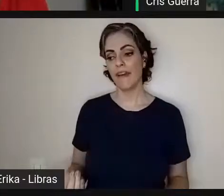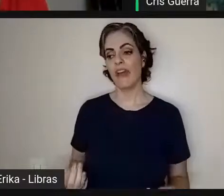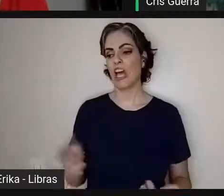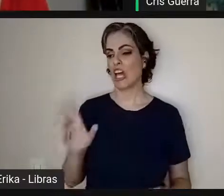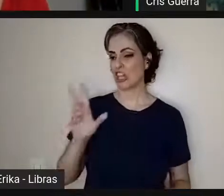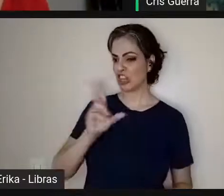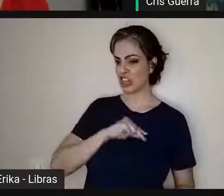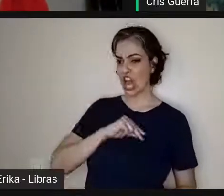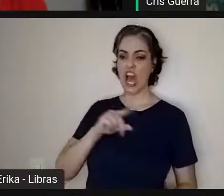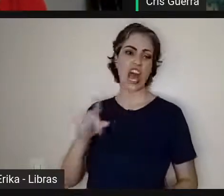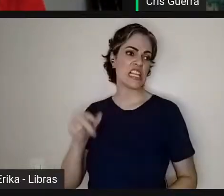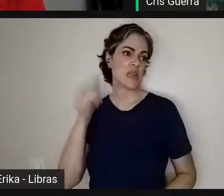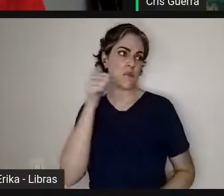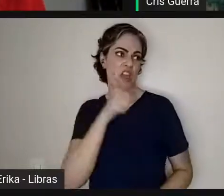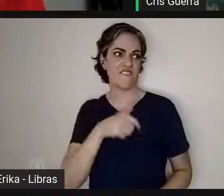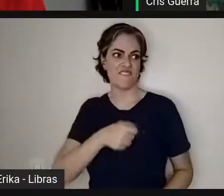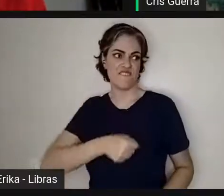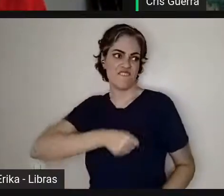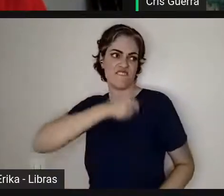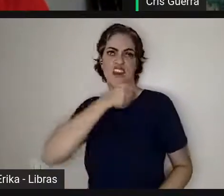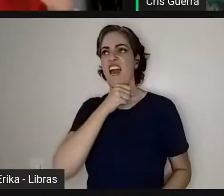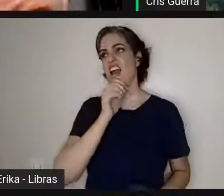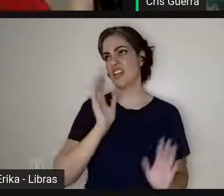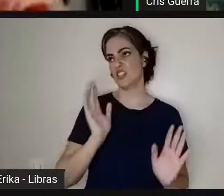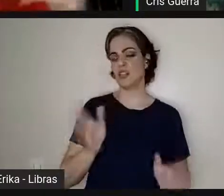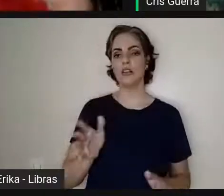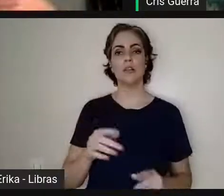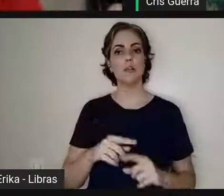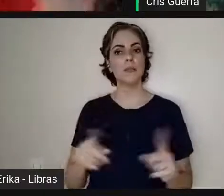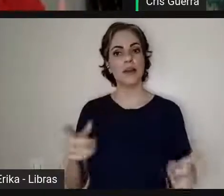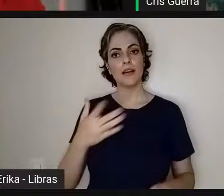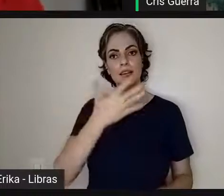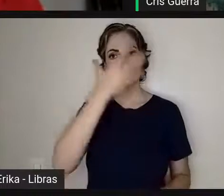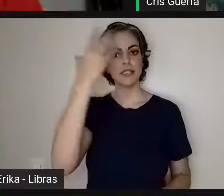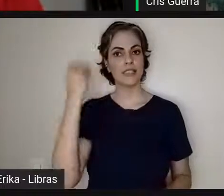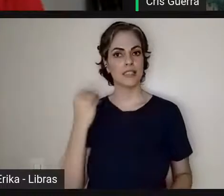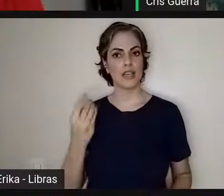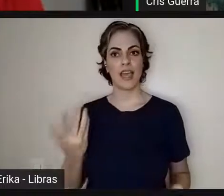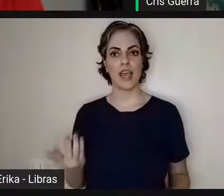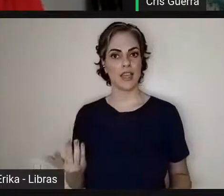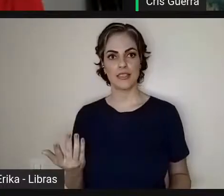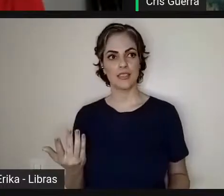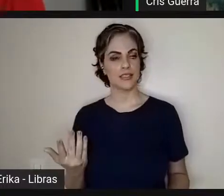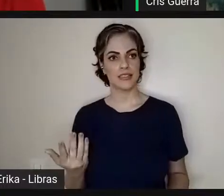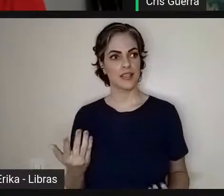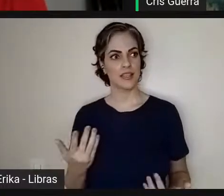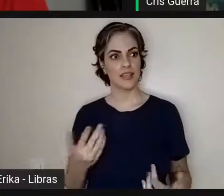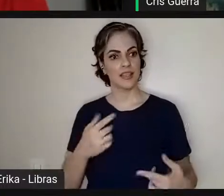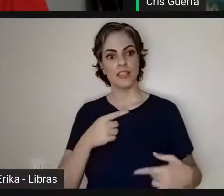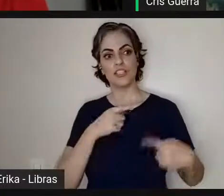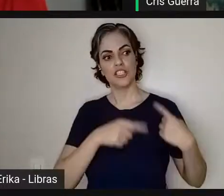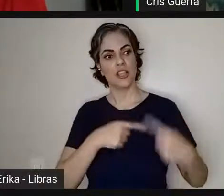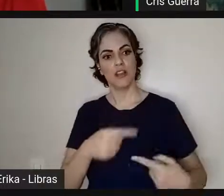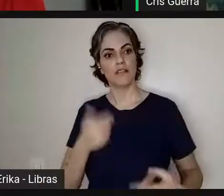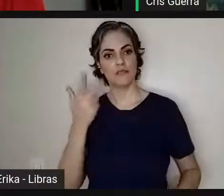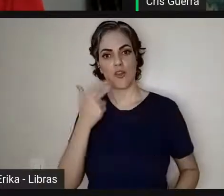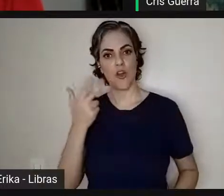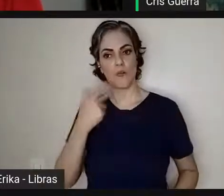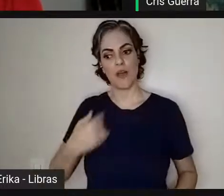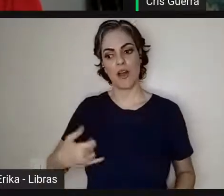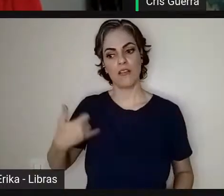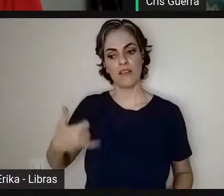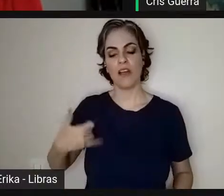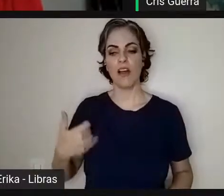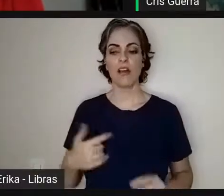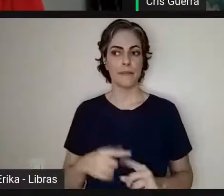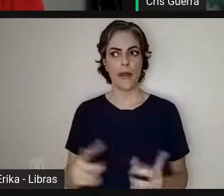tá velha, mas esquece que às vezes é da mesma geração, não está se vendo no espelho, né? Mas existe uma cobrança muito